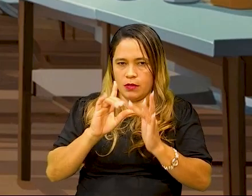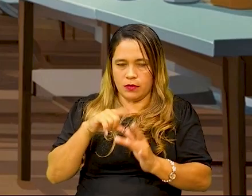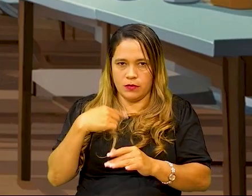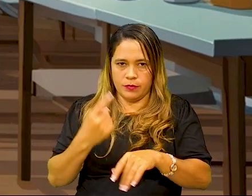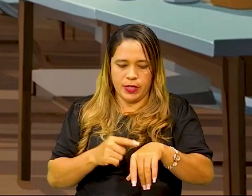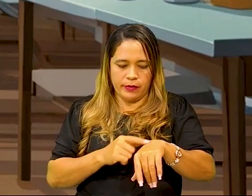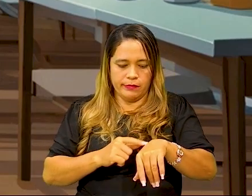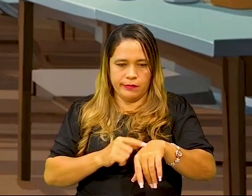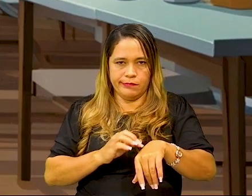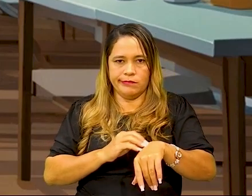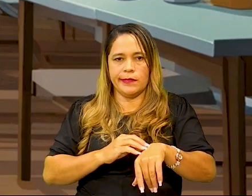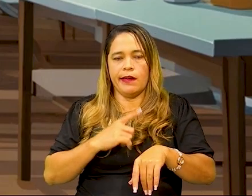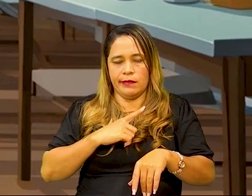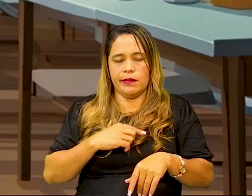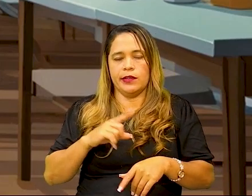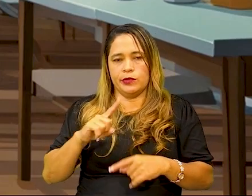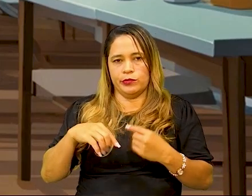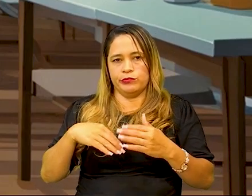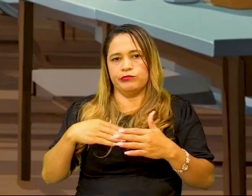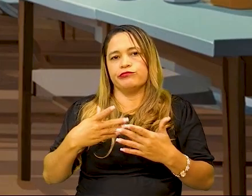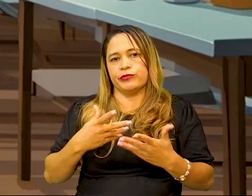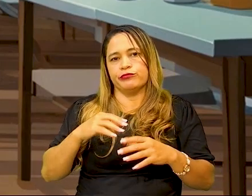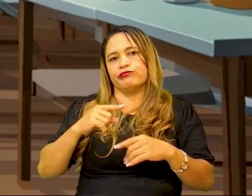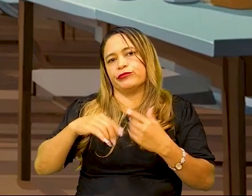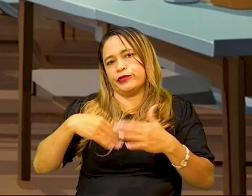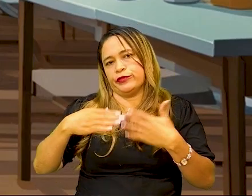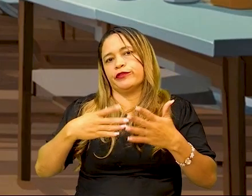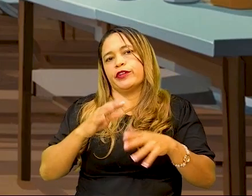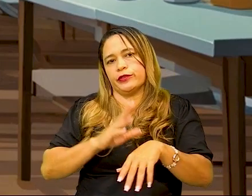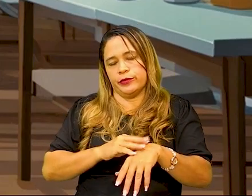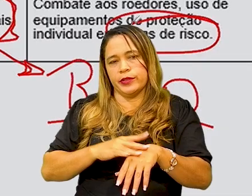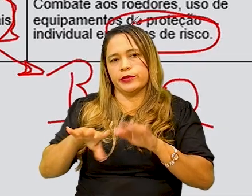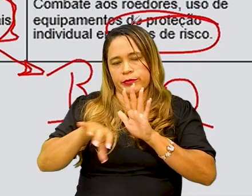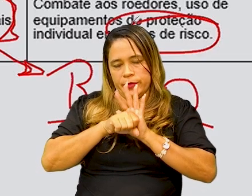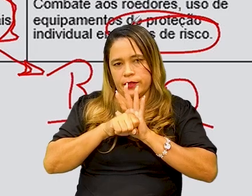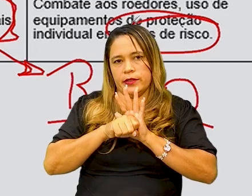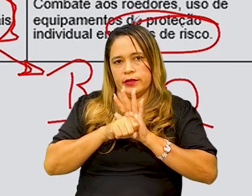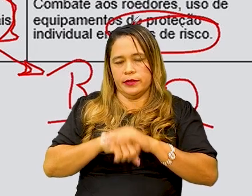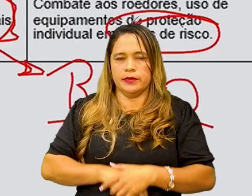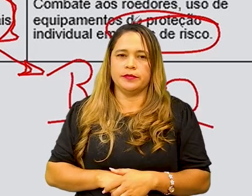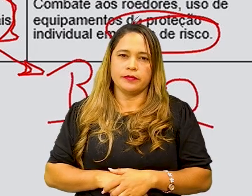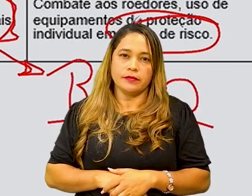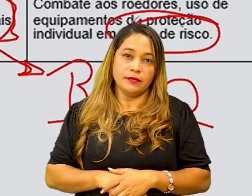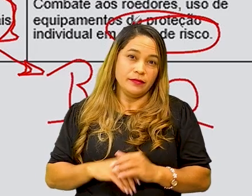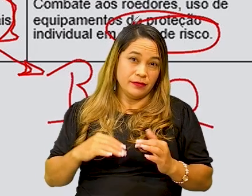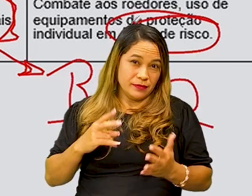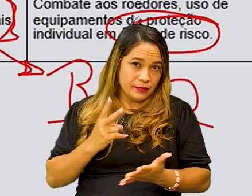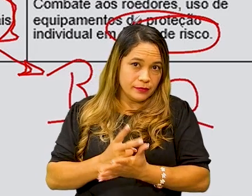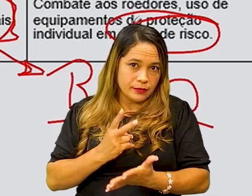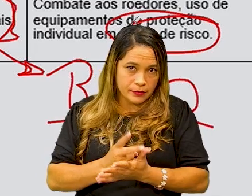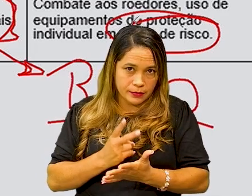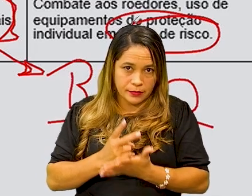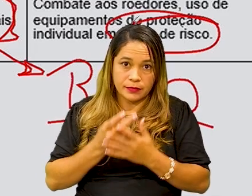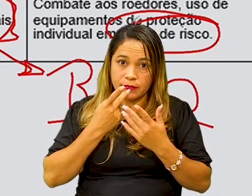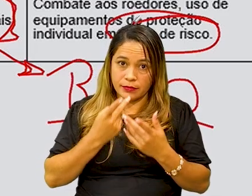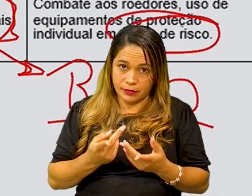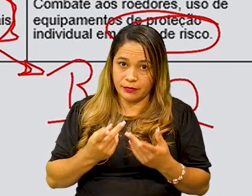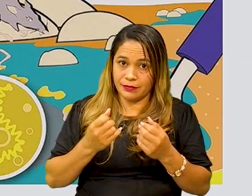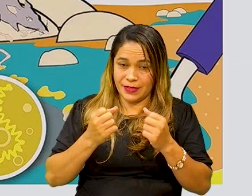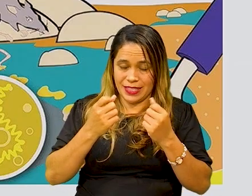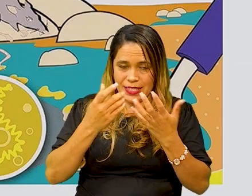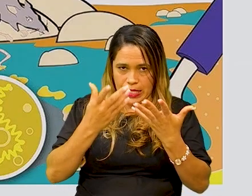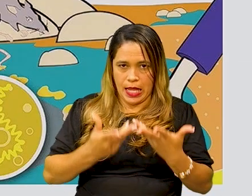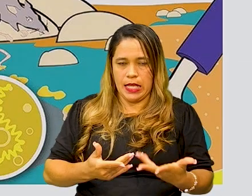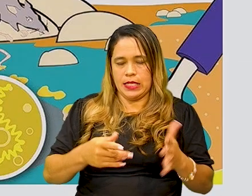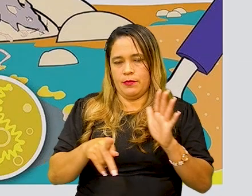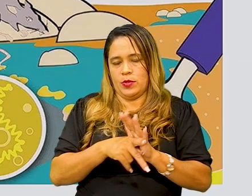pele, a gente começa a desenvolver essa doença chamada de leptospirose. Bora para a tela comigo? Então, toda vez que a gente vai falar de leptospirose,